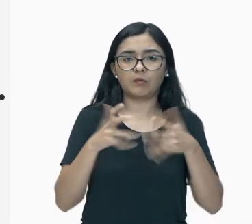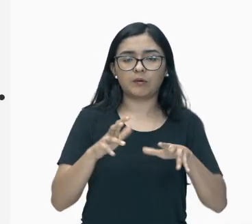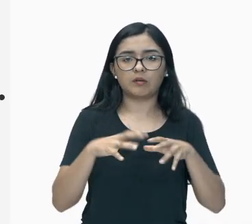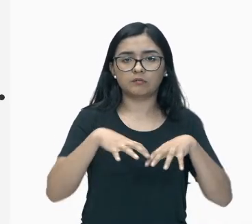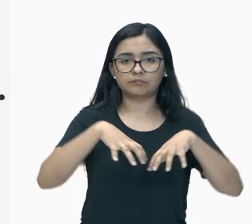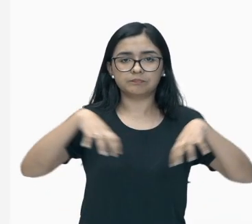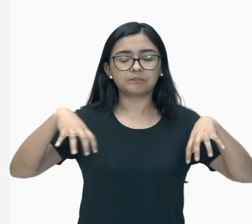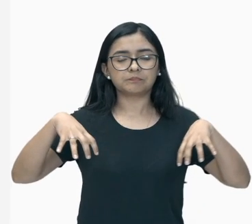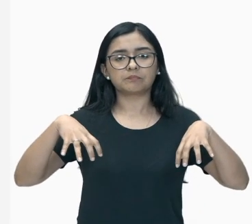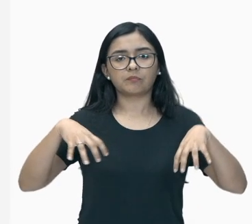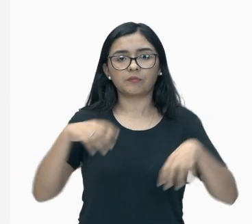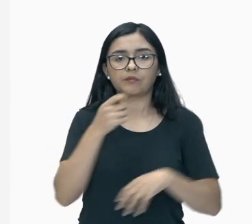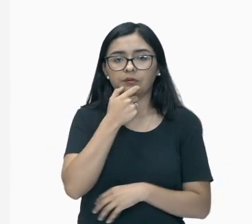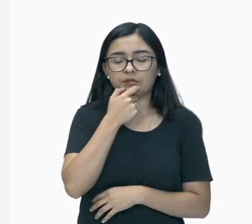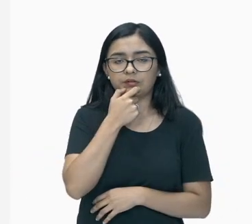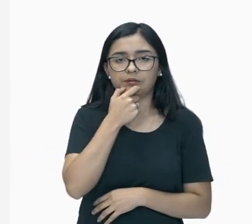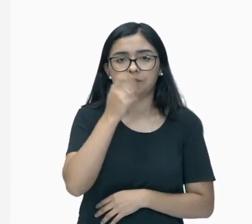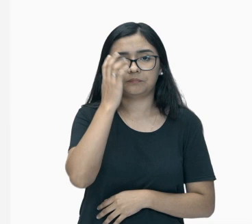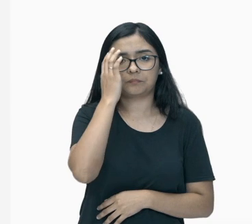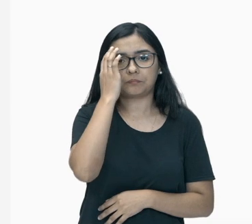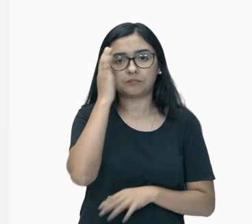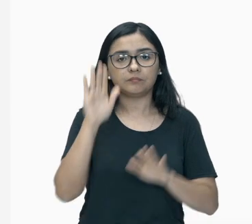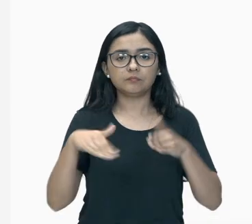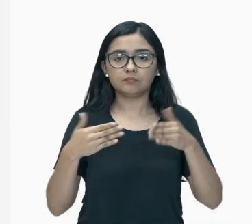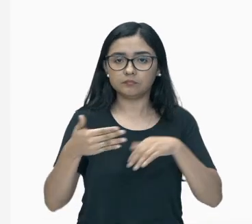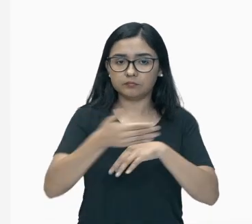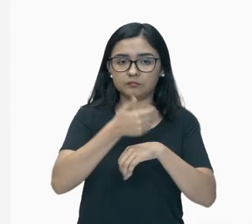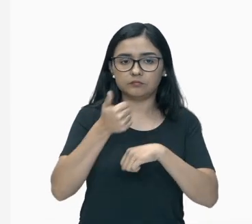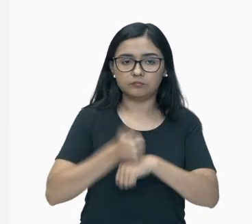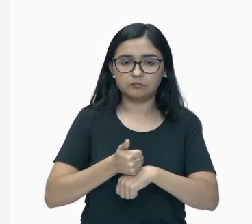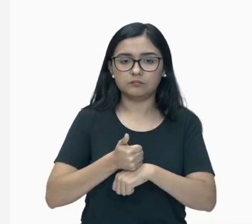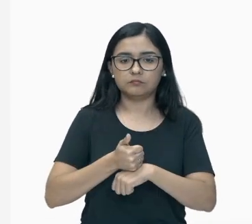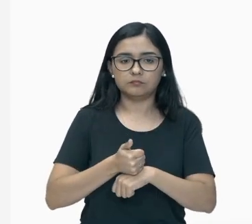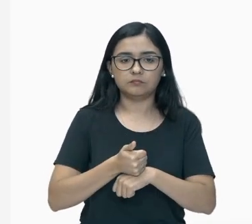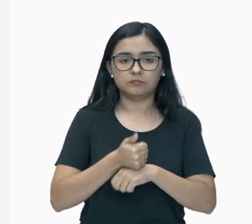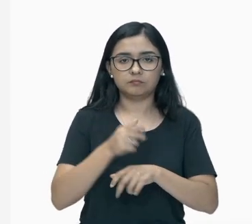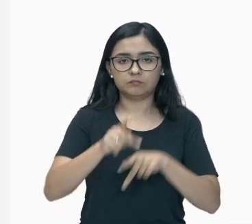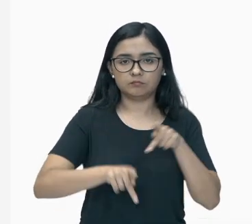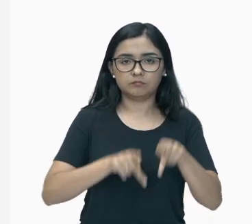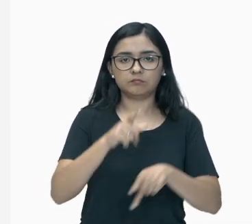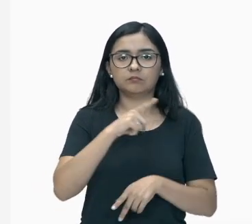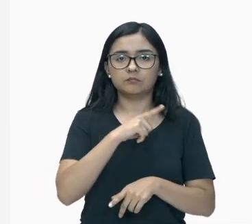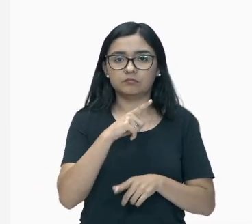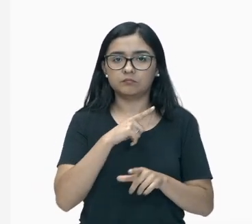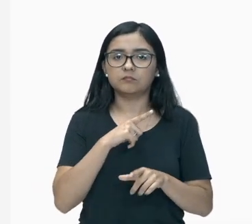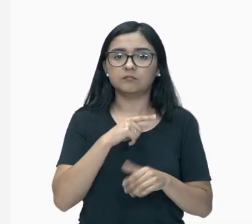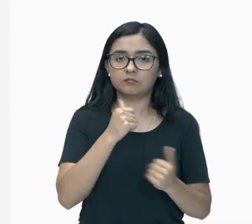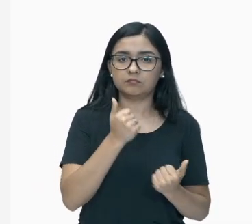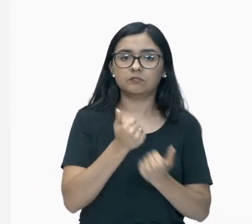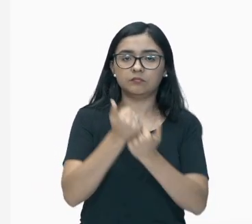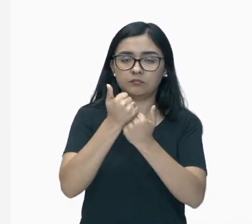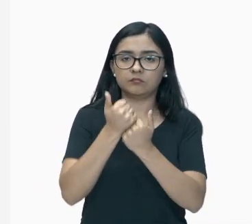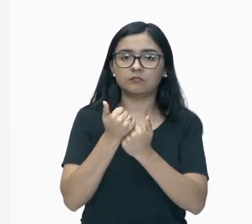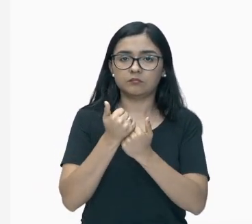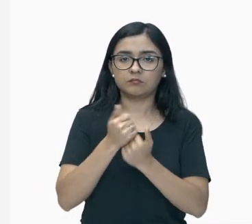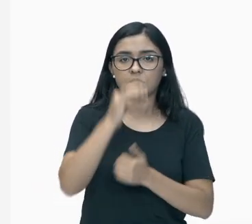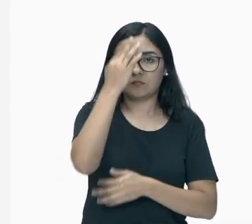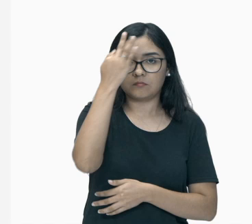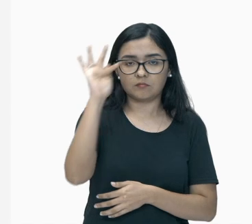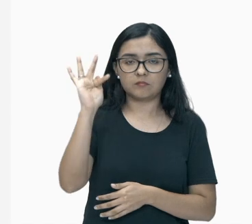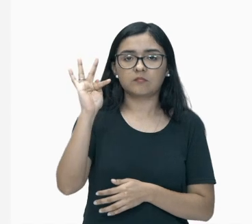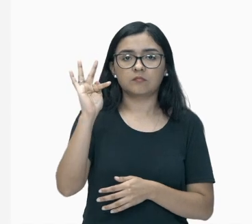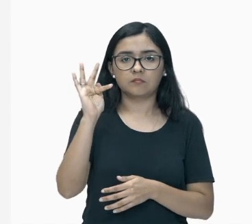com a Inglaterra. Os colonos tiveram o apoio da França e da Holanda e da